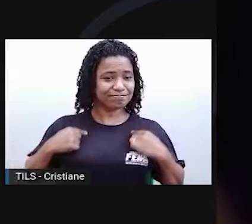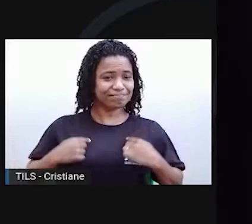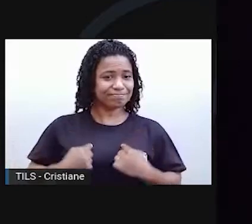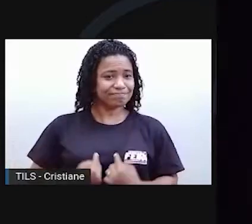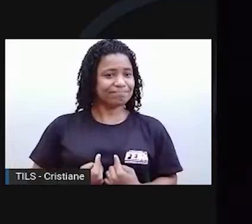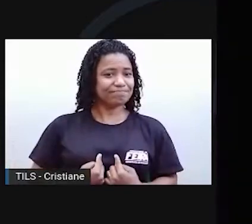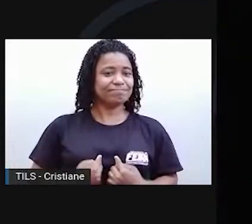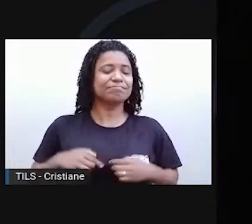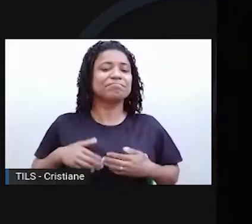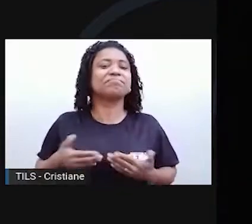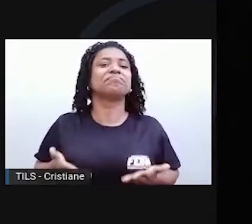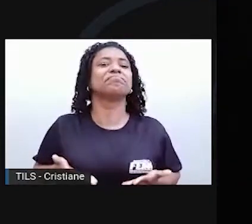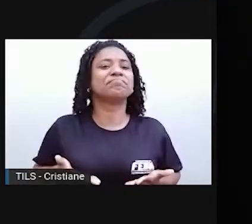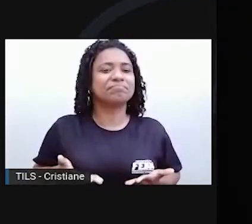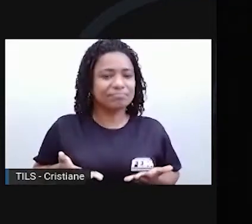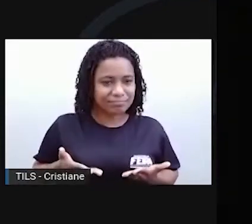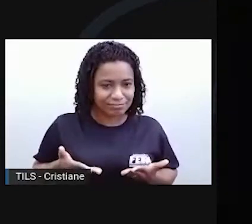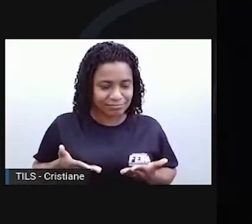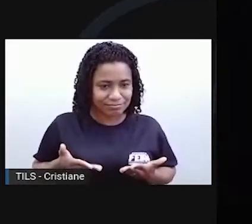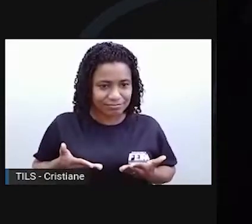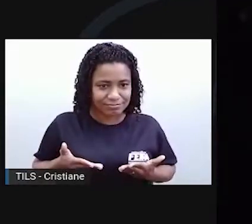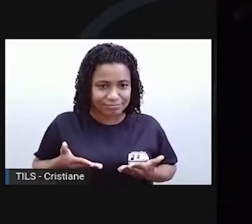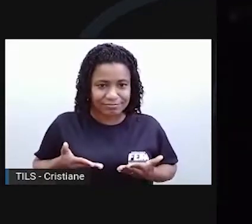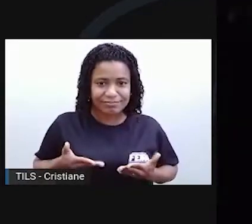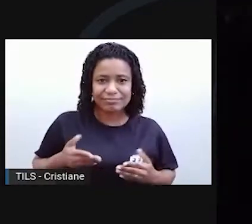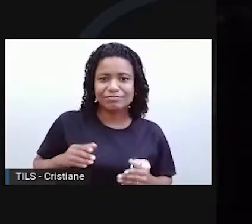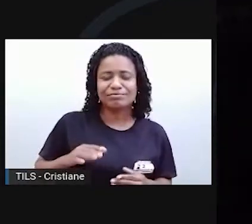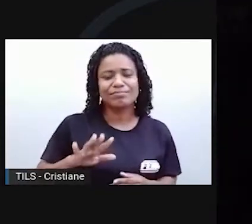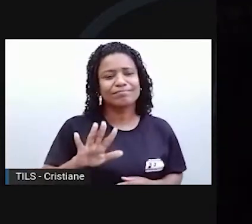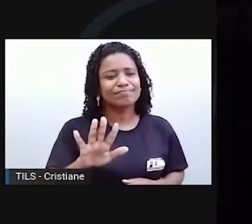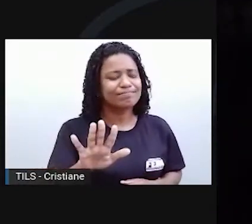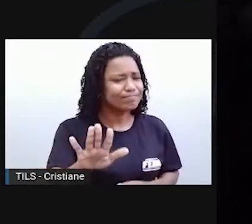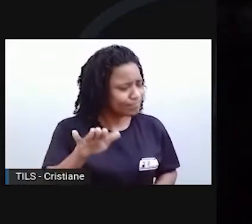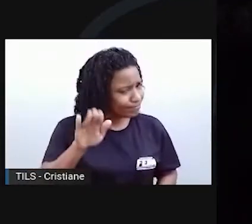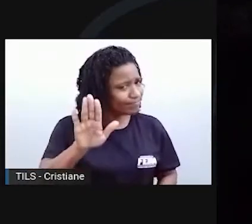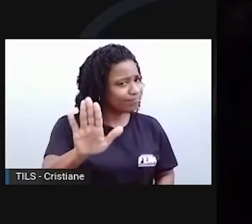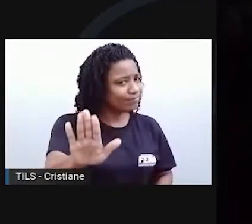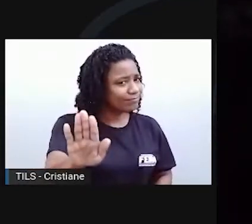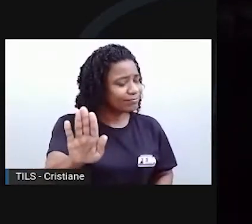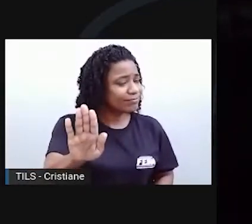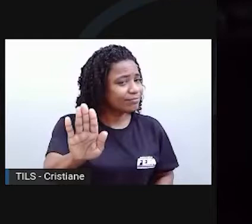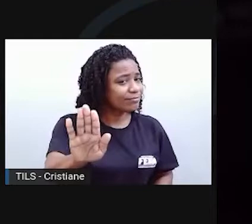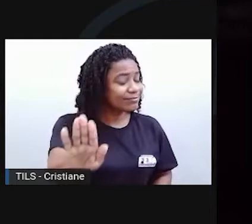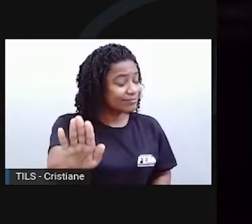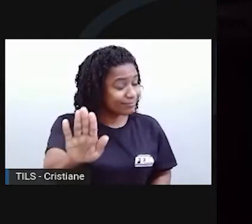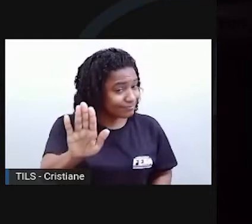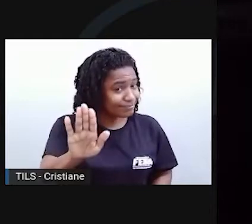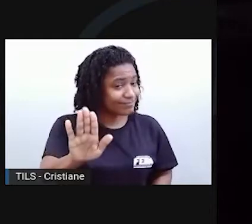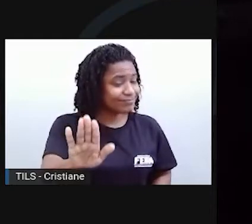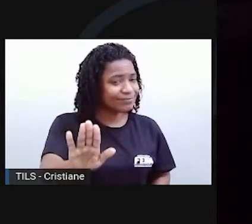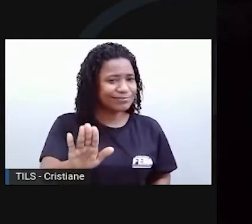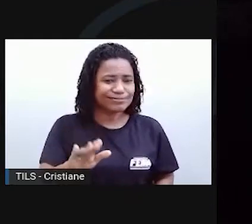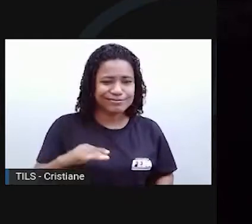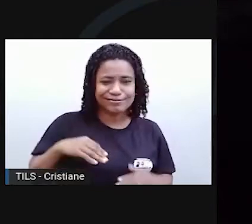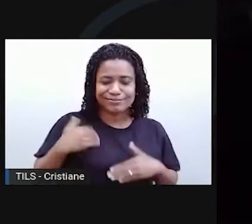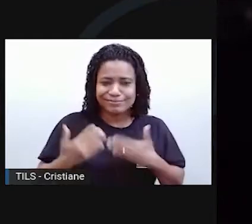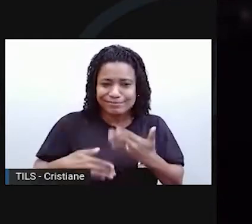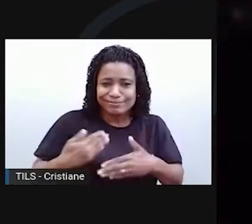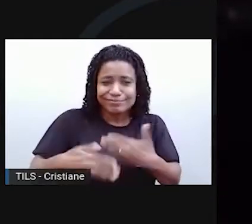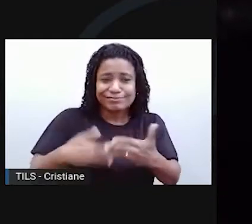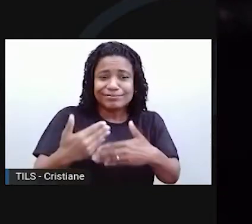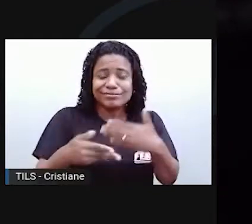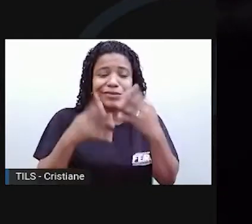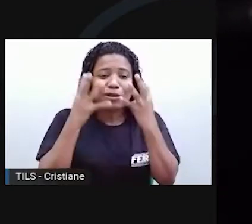vê se faz sem olhar pra trás. Meu bem, eu tô aqui pra envelhecer